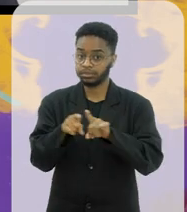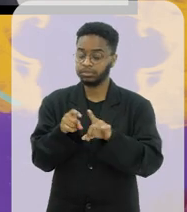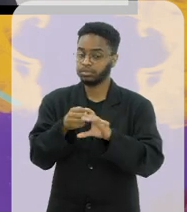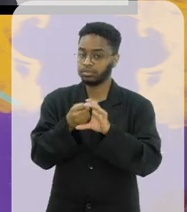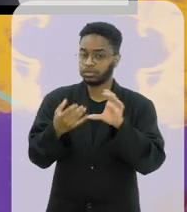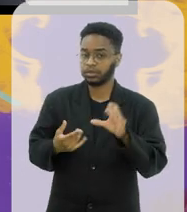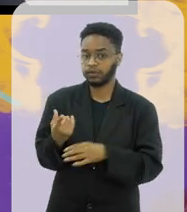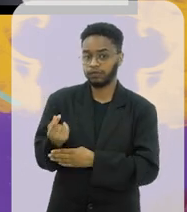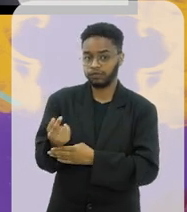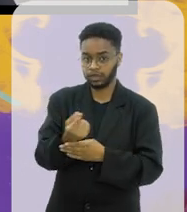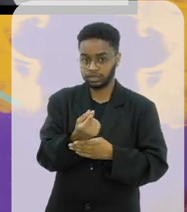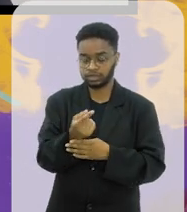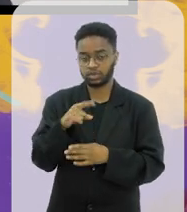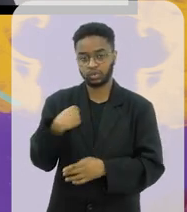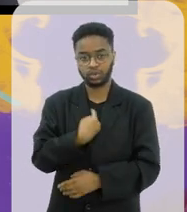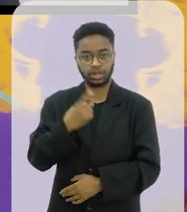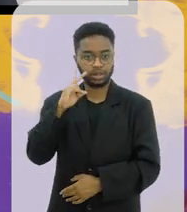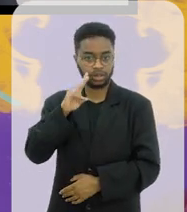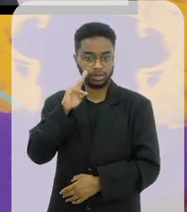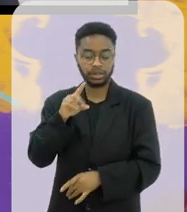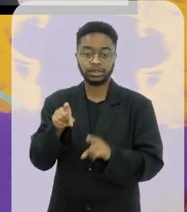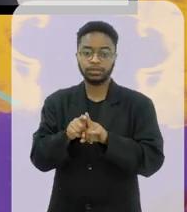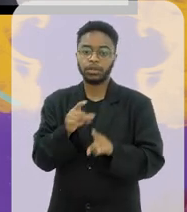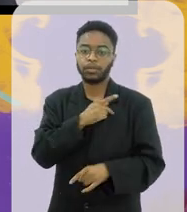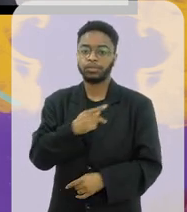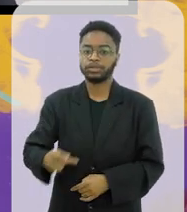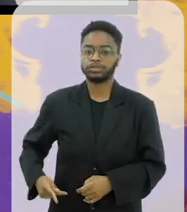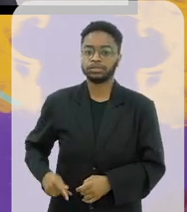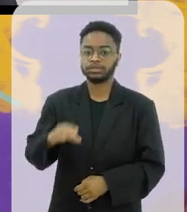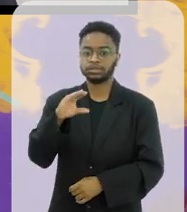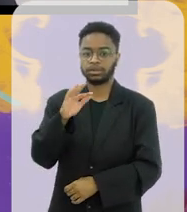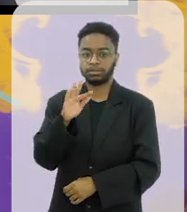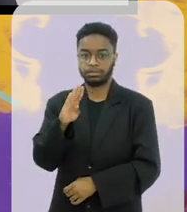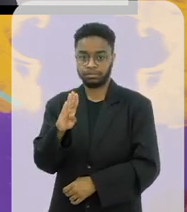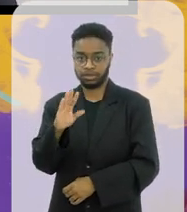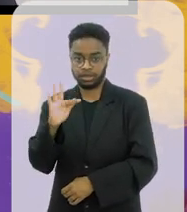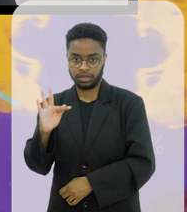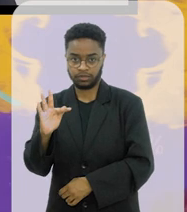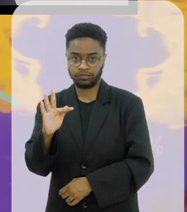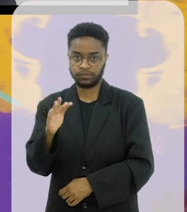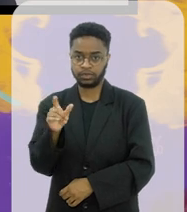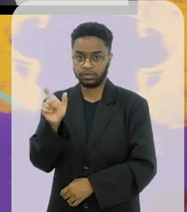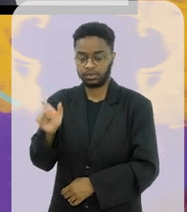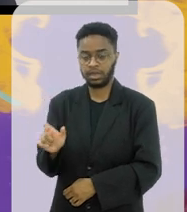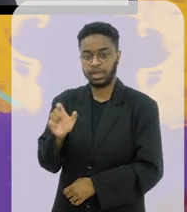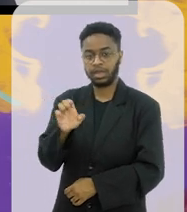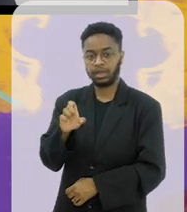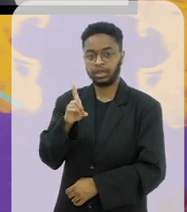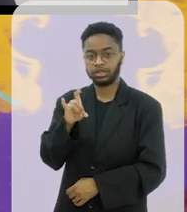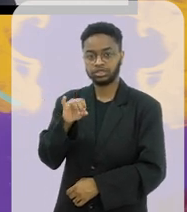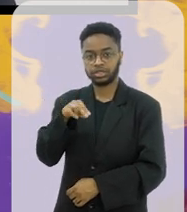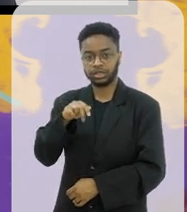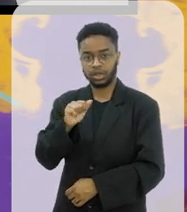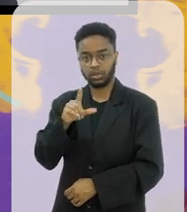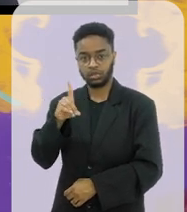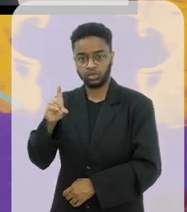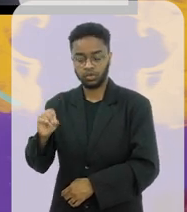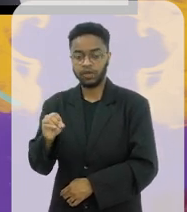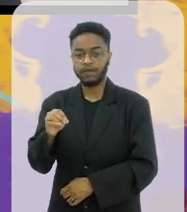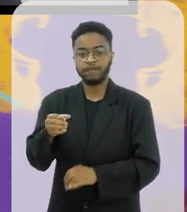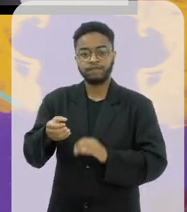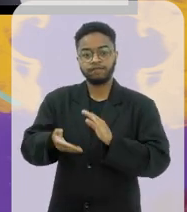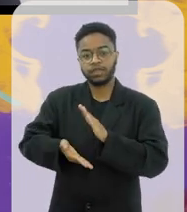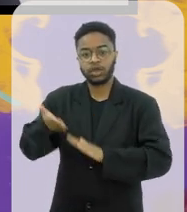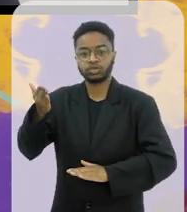aspecto financeiro, Sérgio, que a gente lembra, o presidente da CBF, Edinaldo Rodrigues, que esteve recentemente em Bangkok,